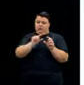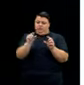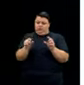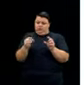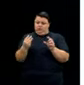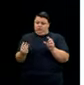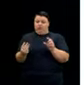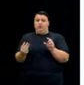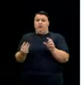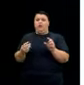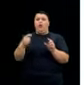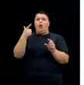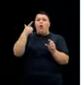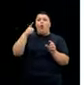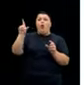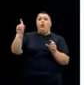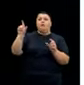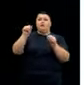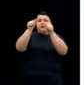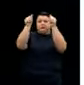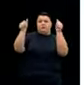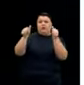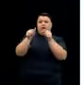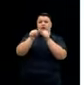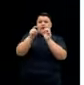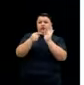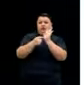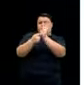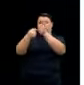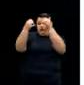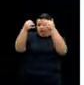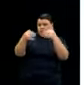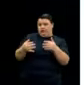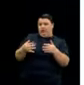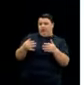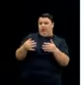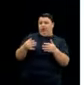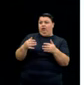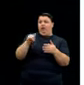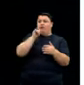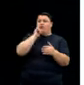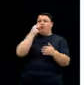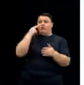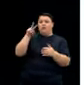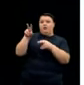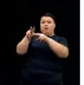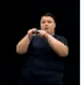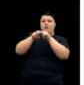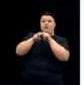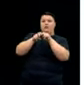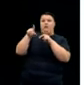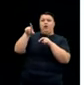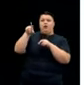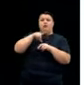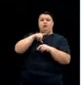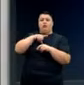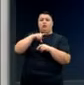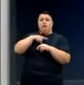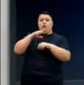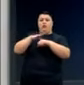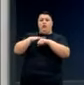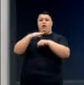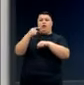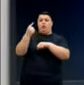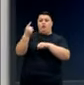Outra imagem para exemplificar essa classificação. Tá, então, aqui nós temos mais